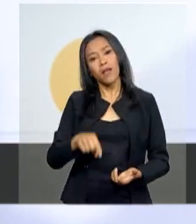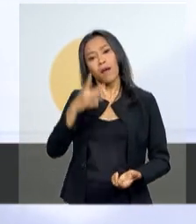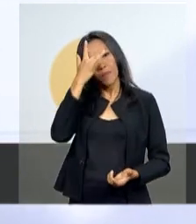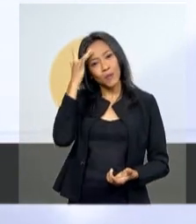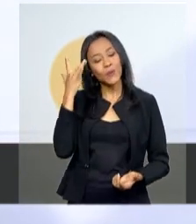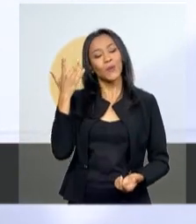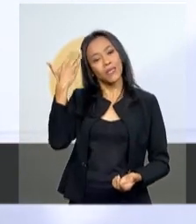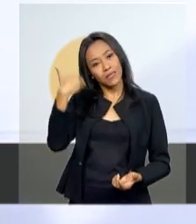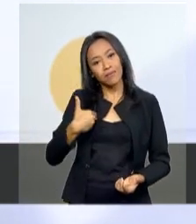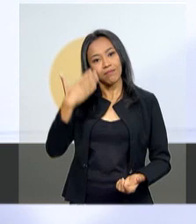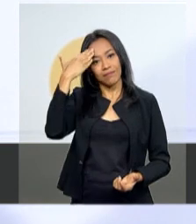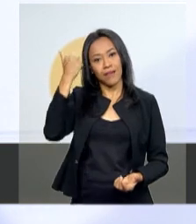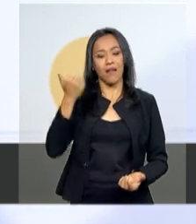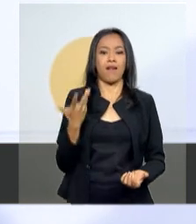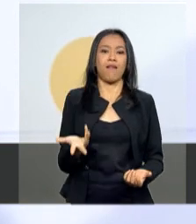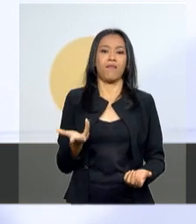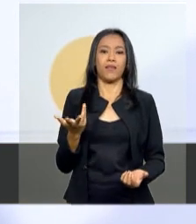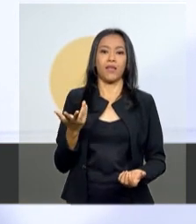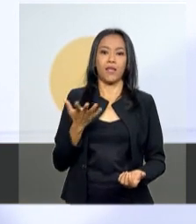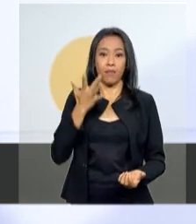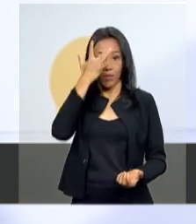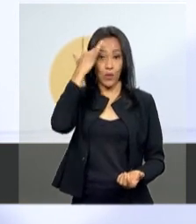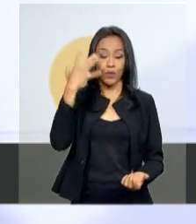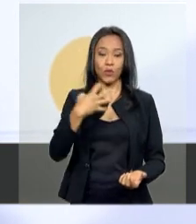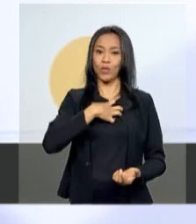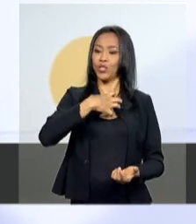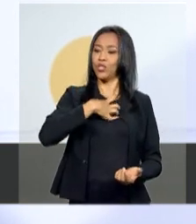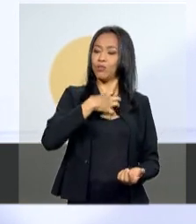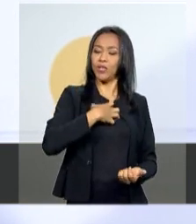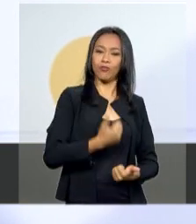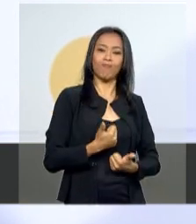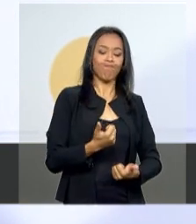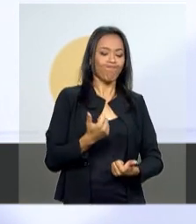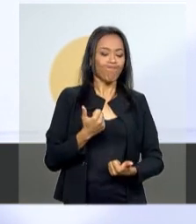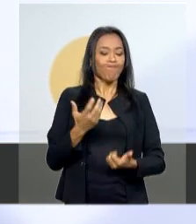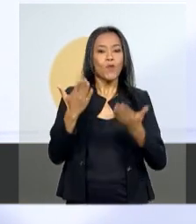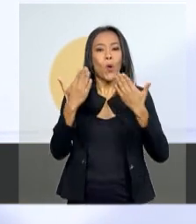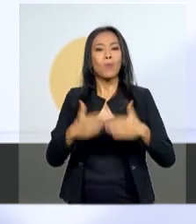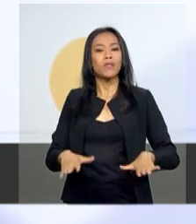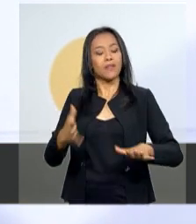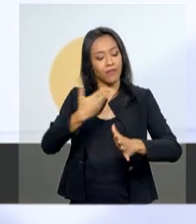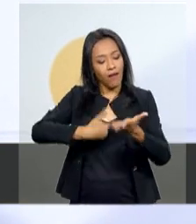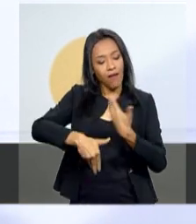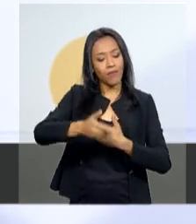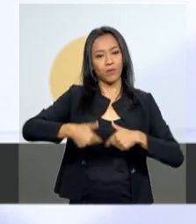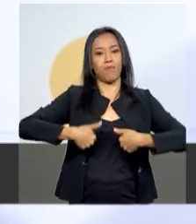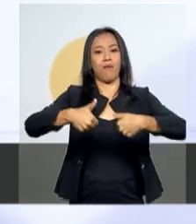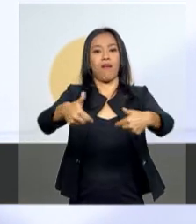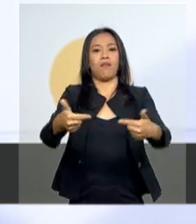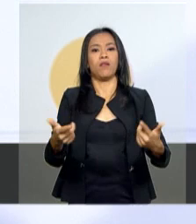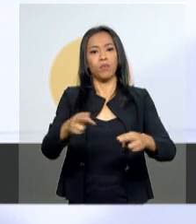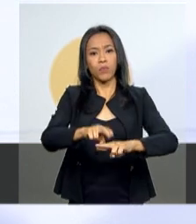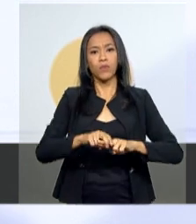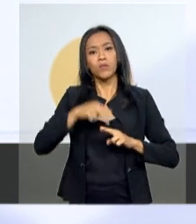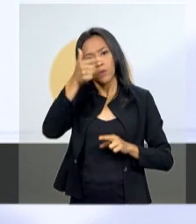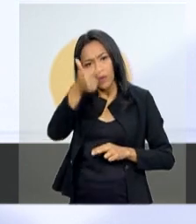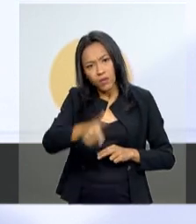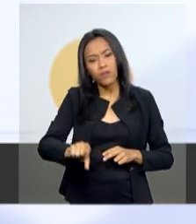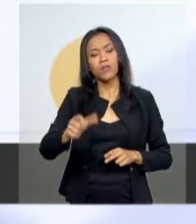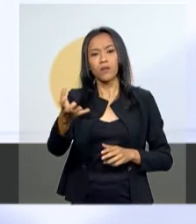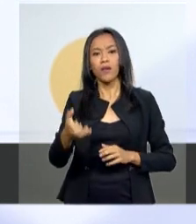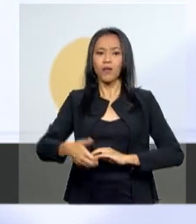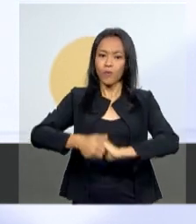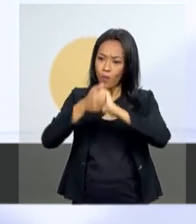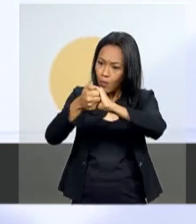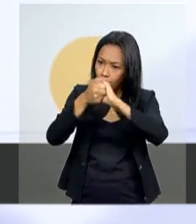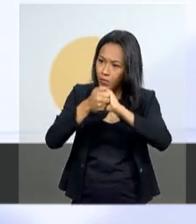e fundamental que a pessoa esteja espiritualmente compensada com o trabalho que faz por isso mais uma vez eu quero cumprimentar